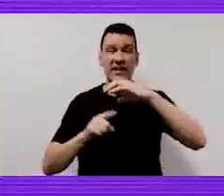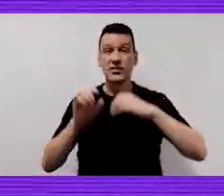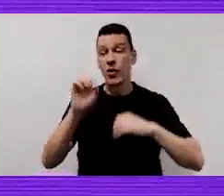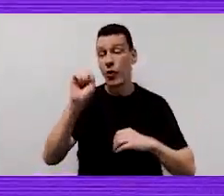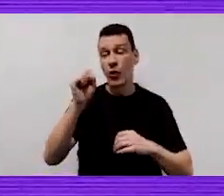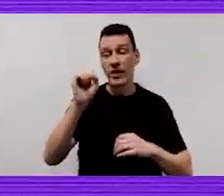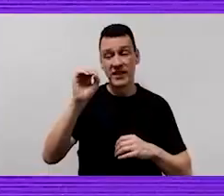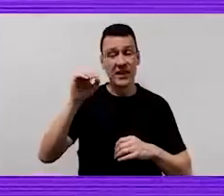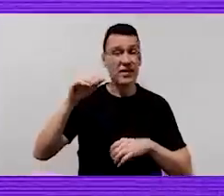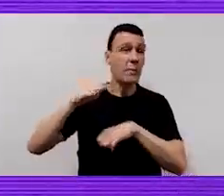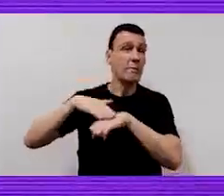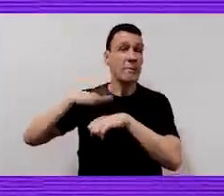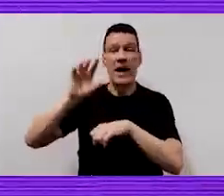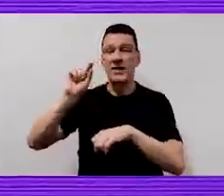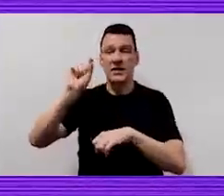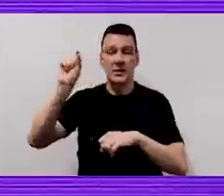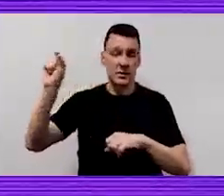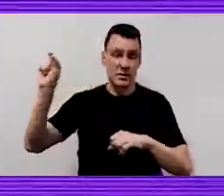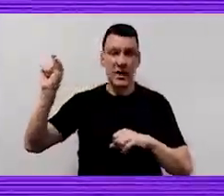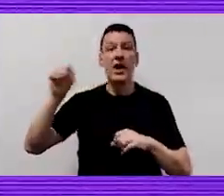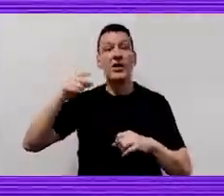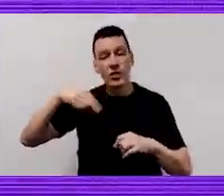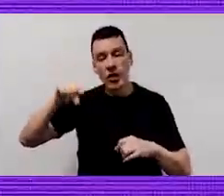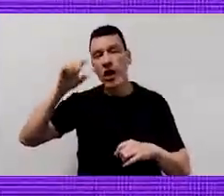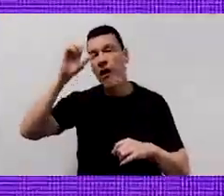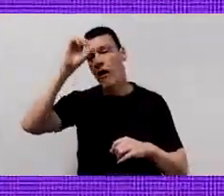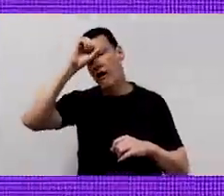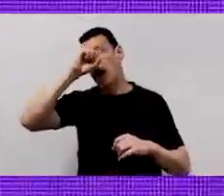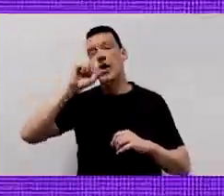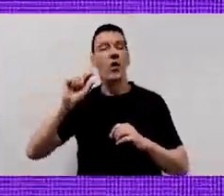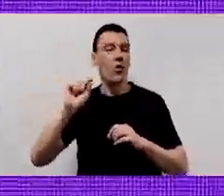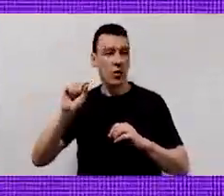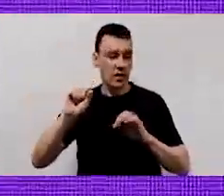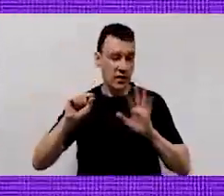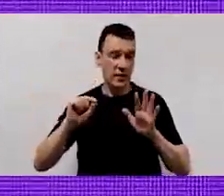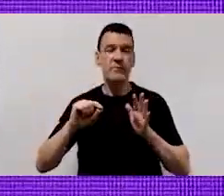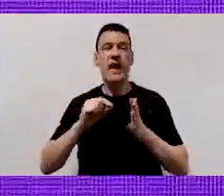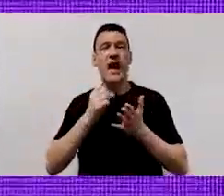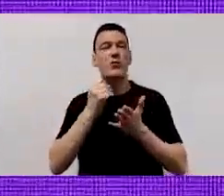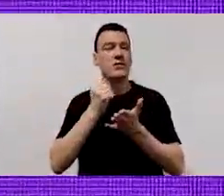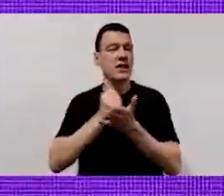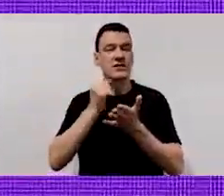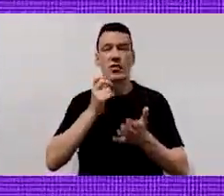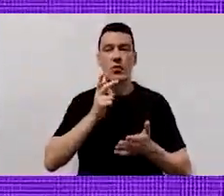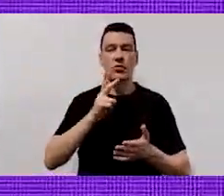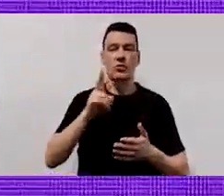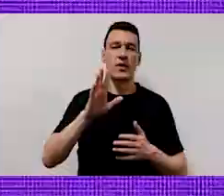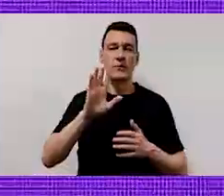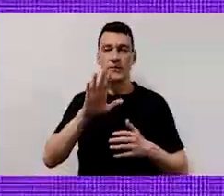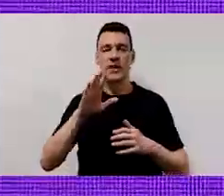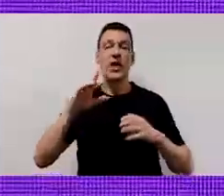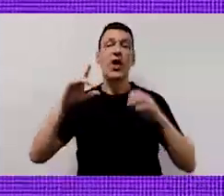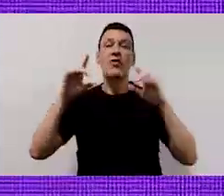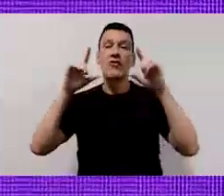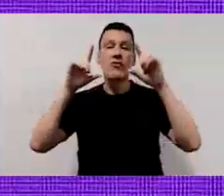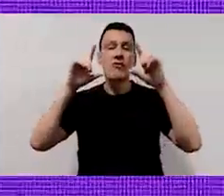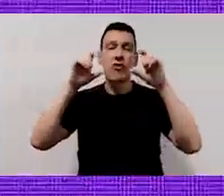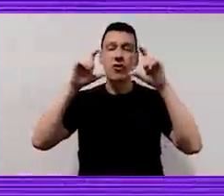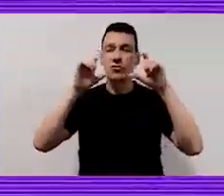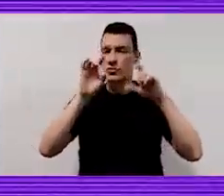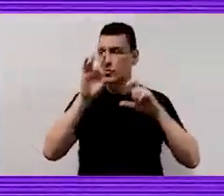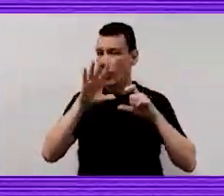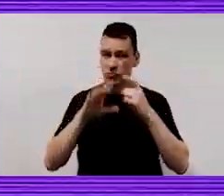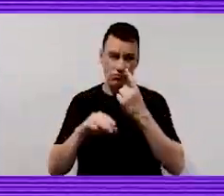autenticação contínua. Então, eu não tenho fotos, eu tenho vídeo. Eu olho o comportamento daquele indivíduo na relação com a